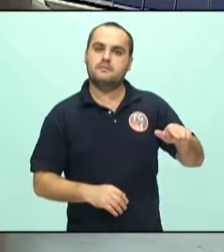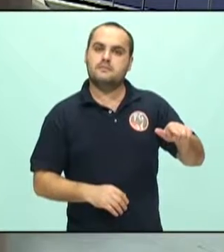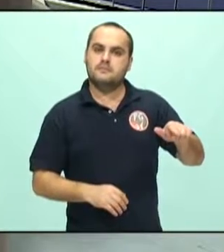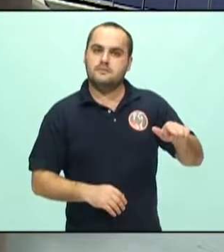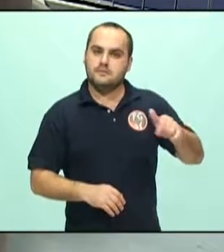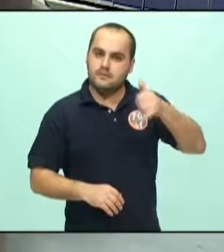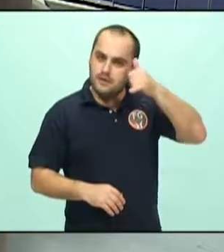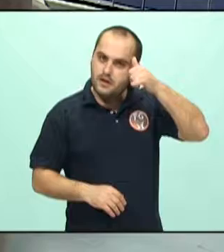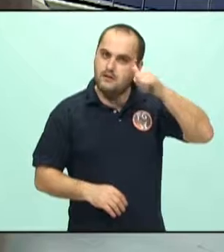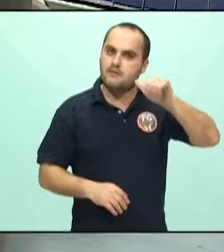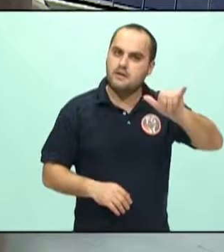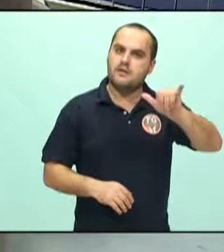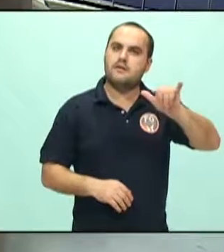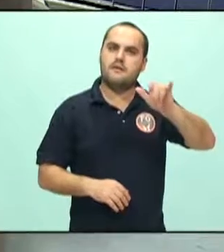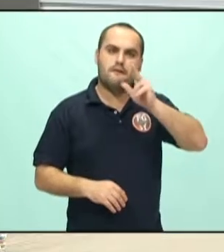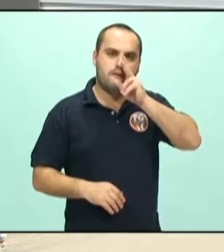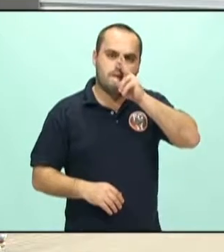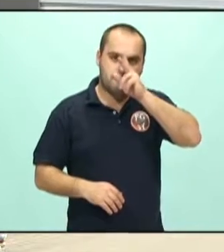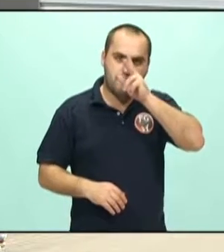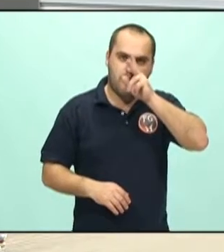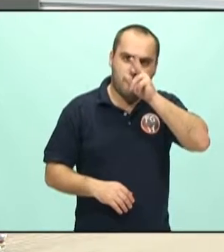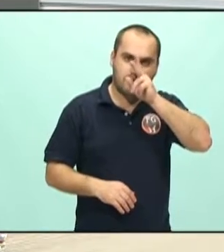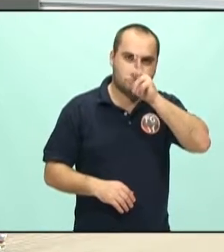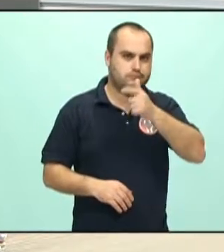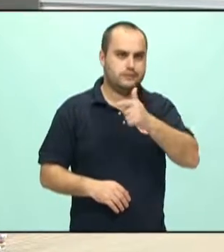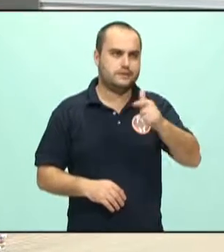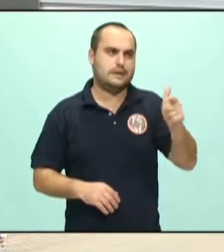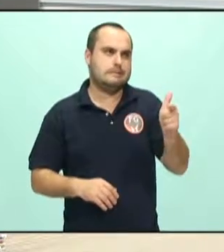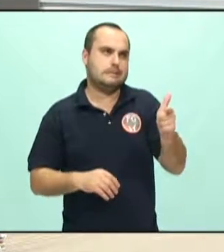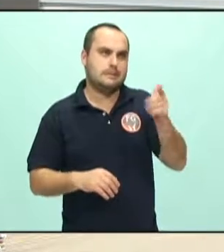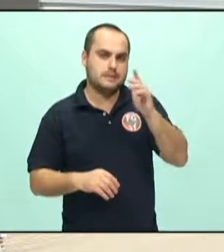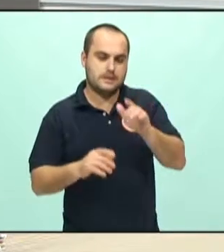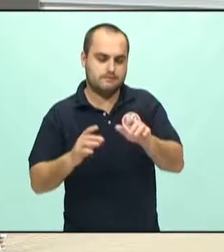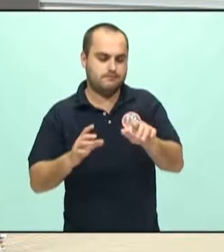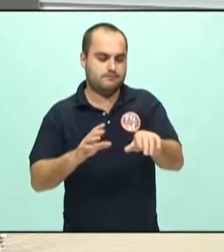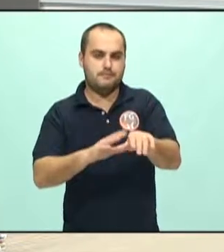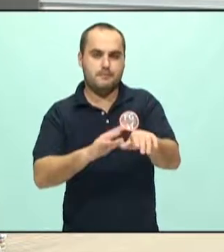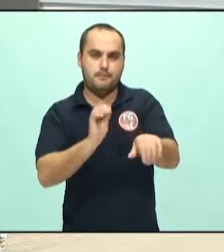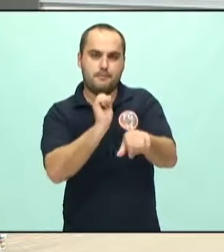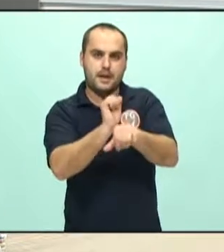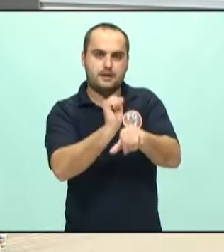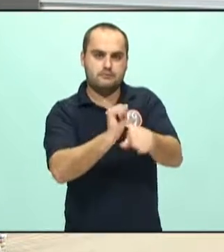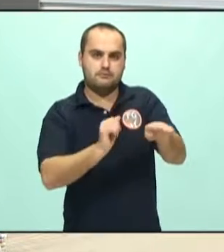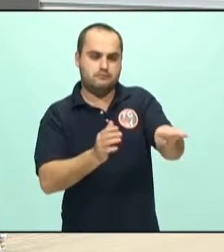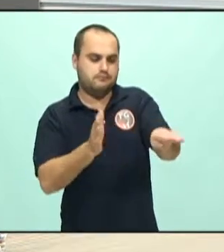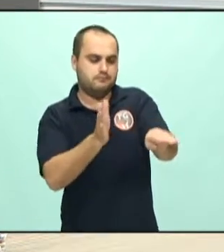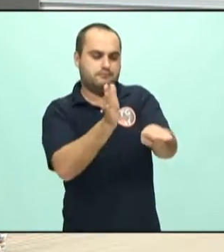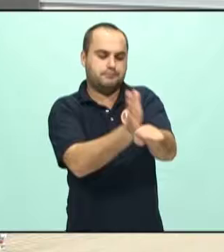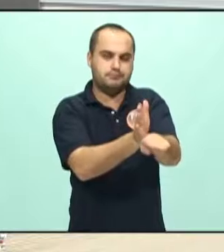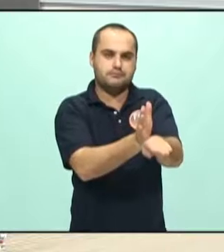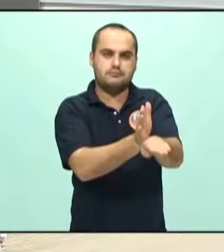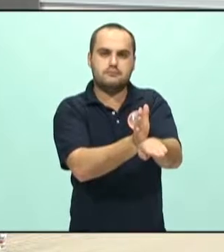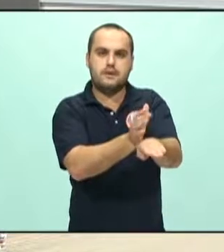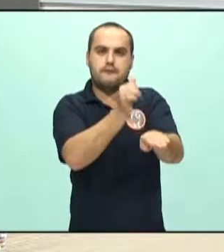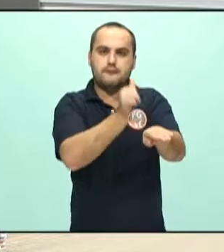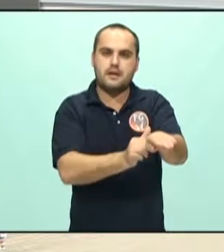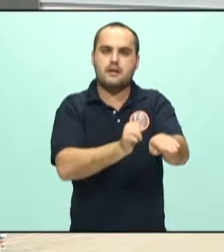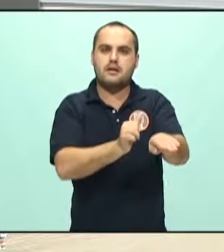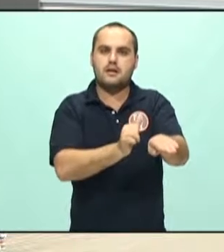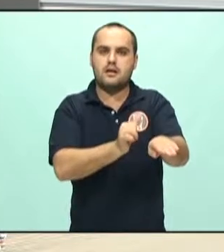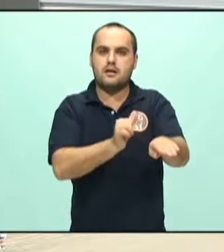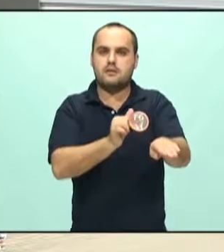maior que vem boiando pelo ribeirão na ele não tem capacidade por exemplo de de capital microplásticos mas já faz um trabalho muito interessante